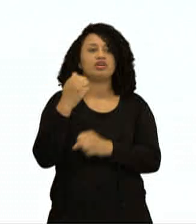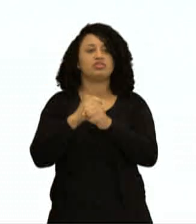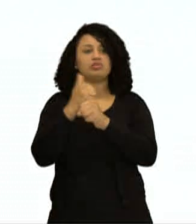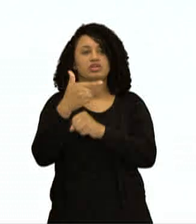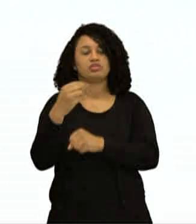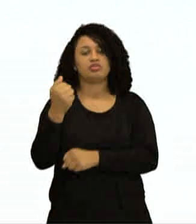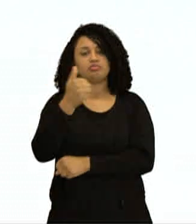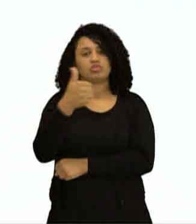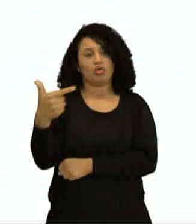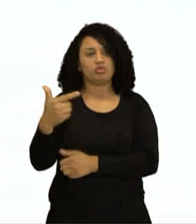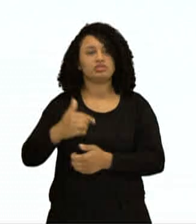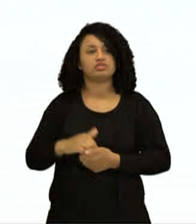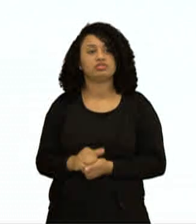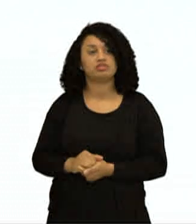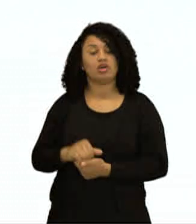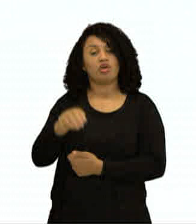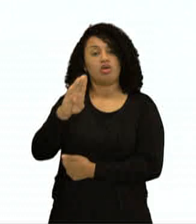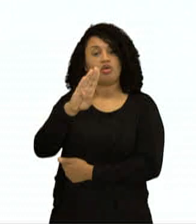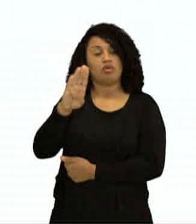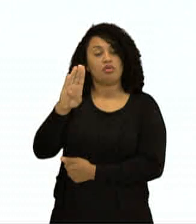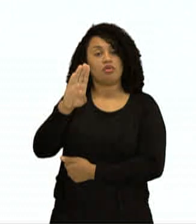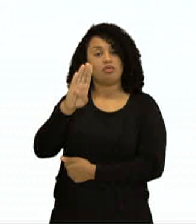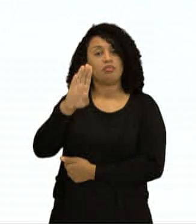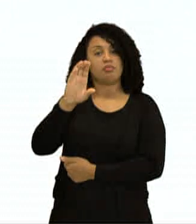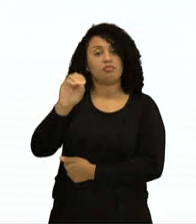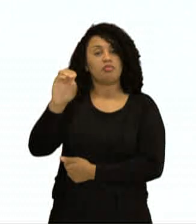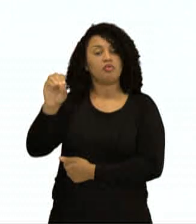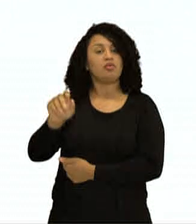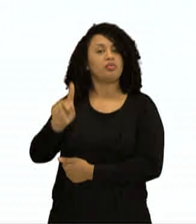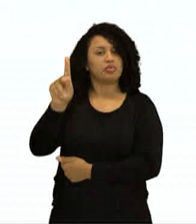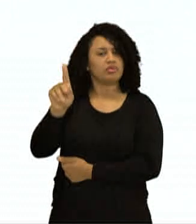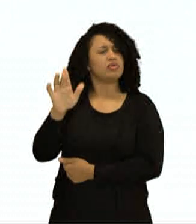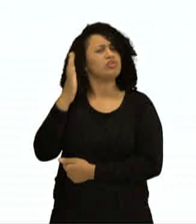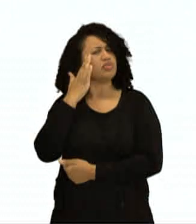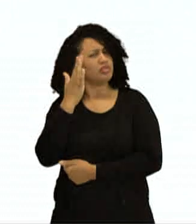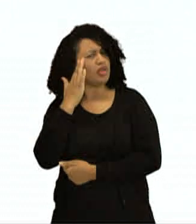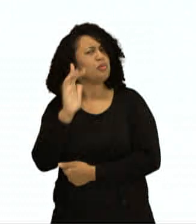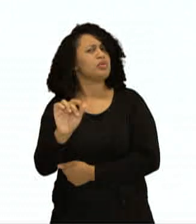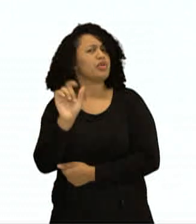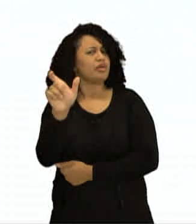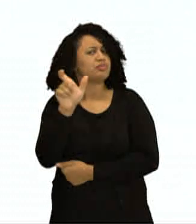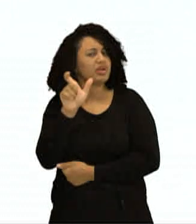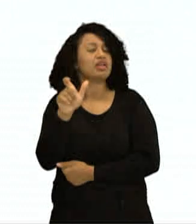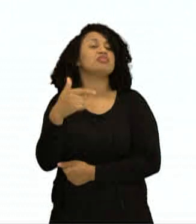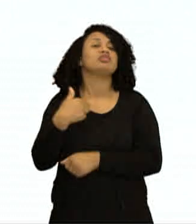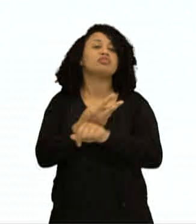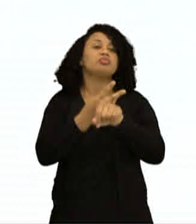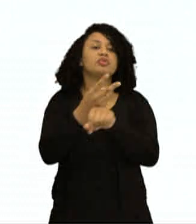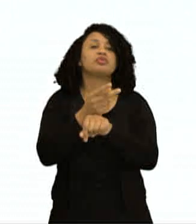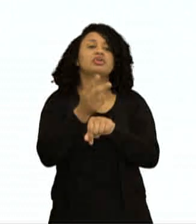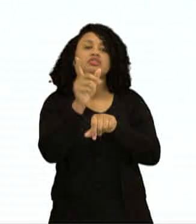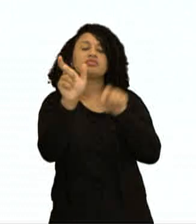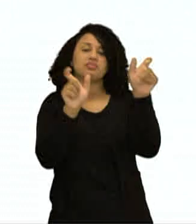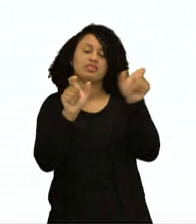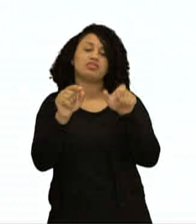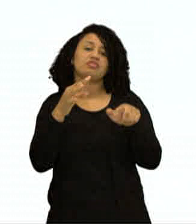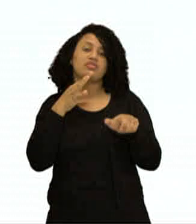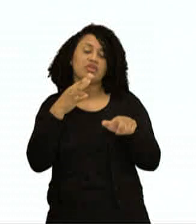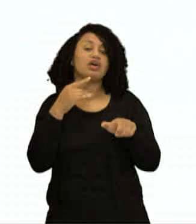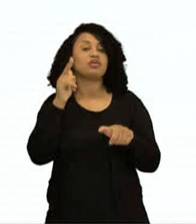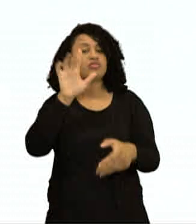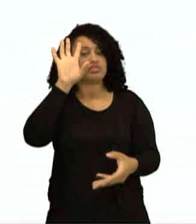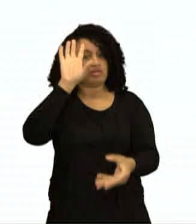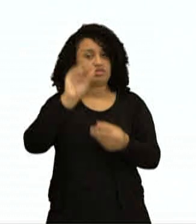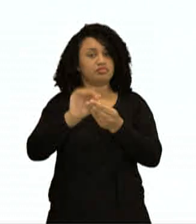achar. Book. Já sei o que é book, né? Então, você vai atrás das palavras que você conhece e aí você consegue compreender o